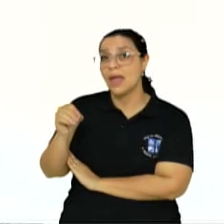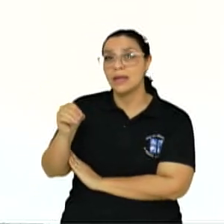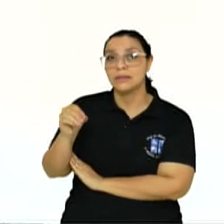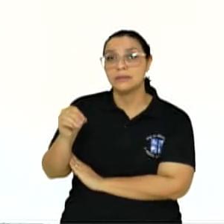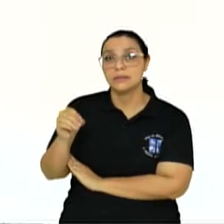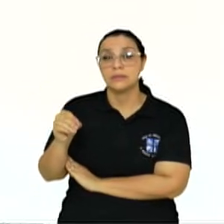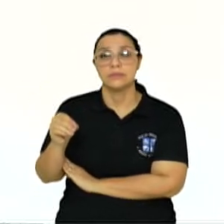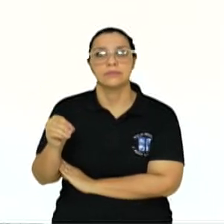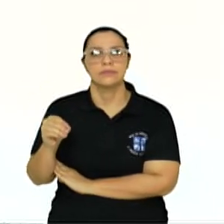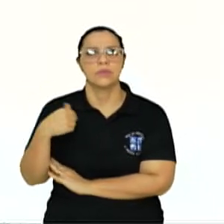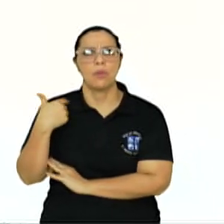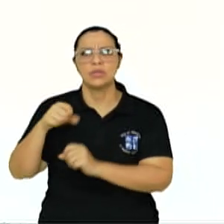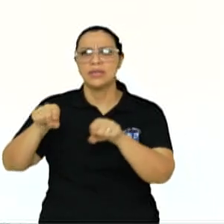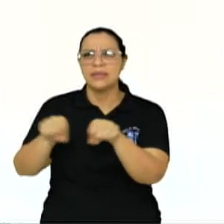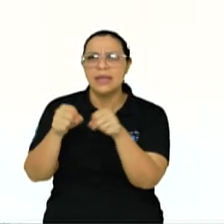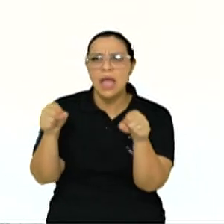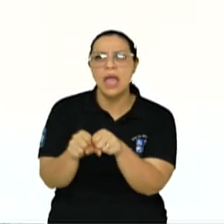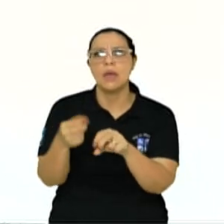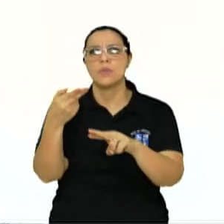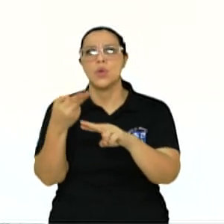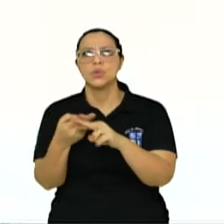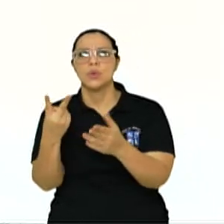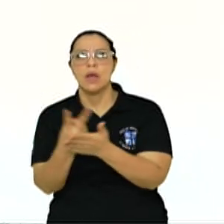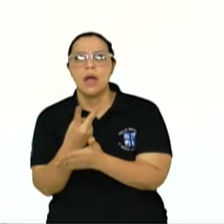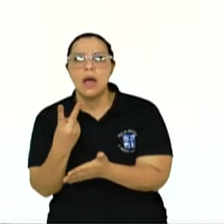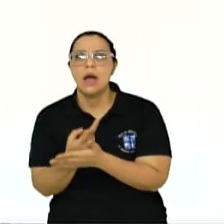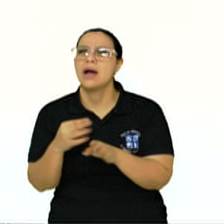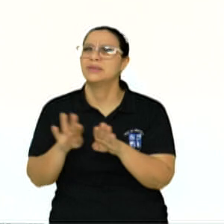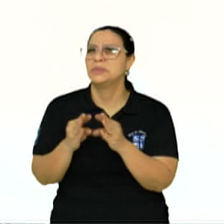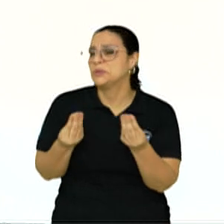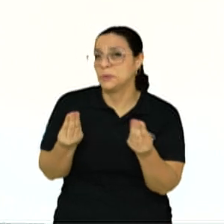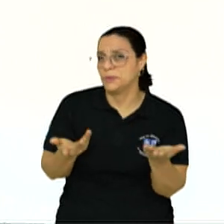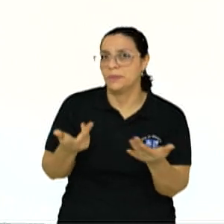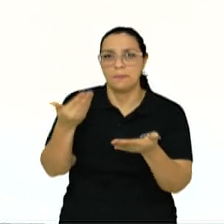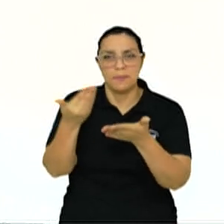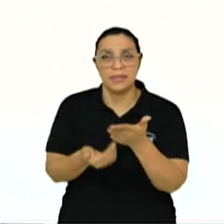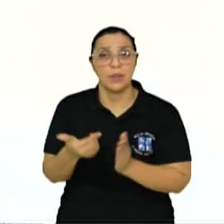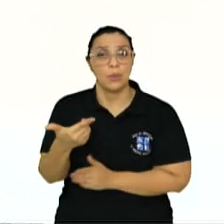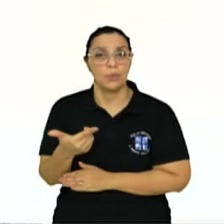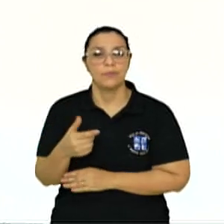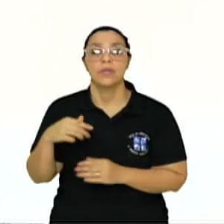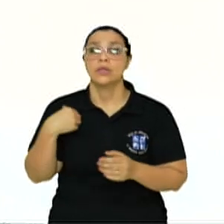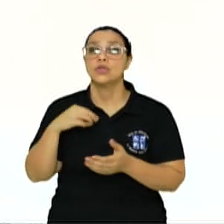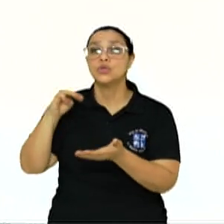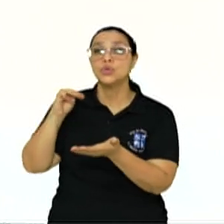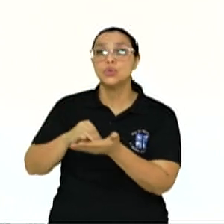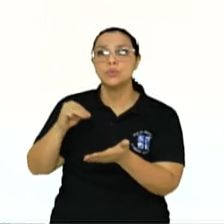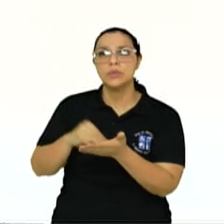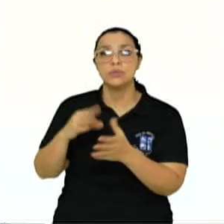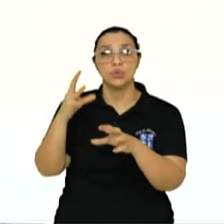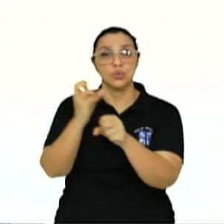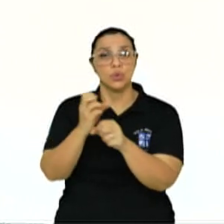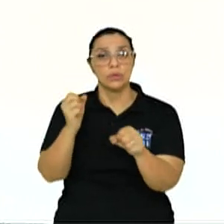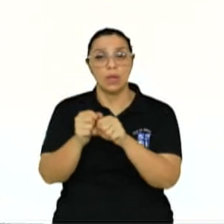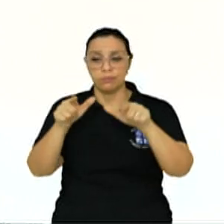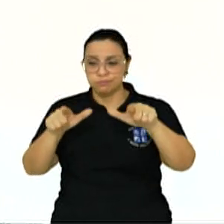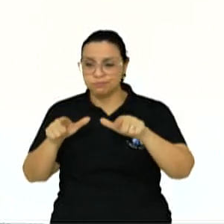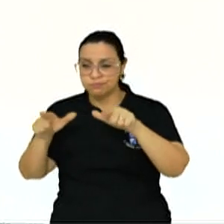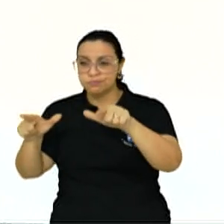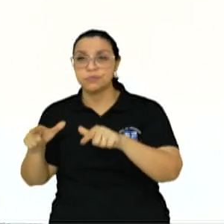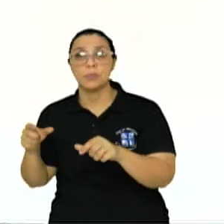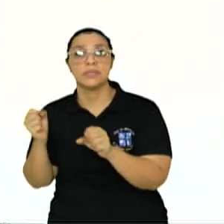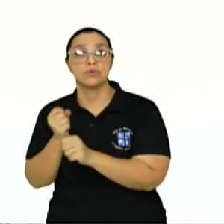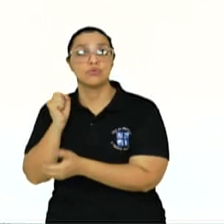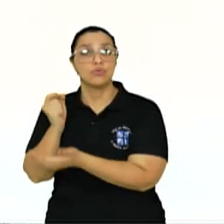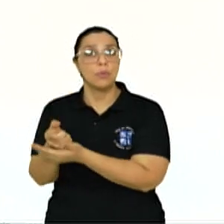elas podem ser quebradas ou foi usado em emendas, né? Então, o número mínimo de lotes de telhas a ser